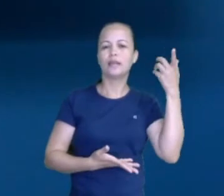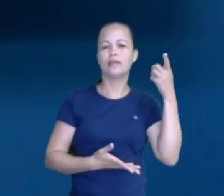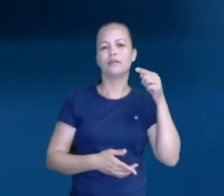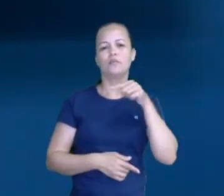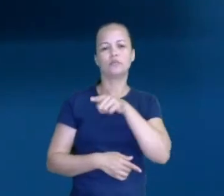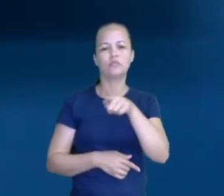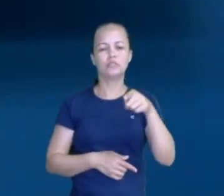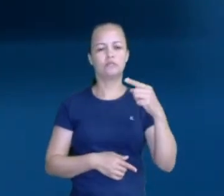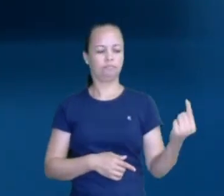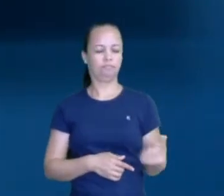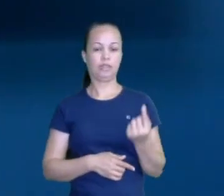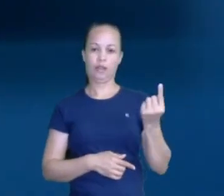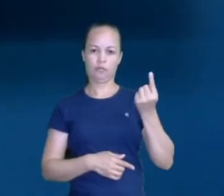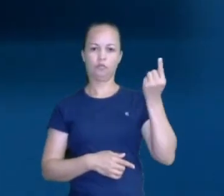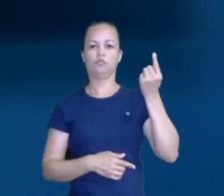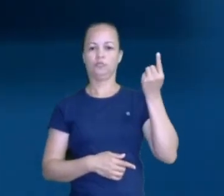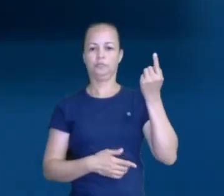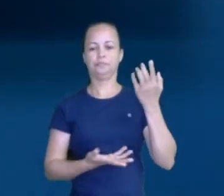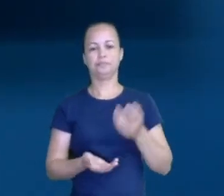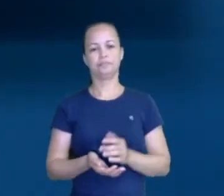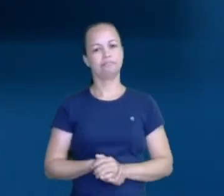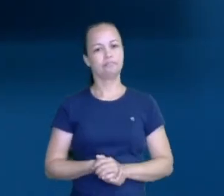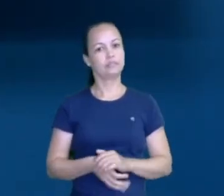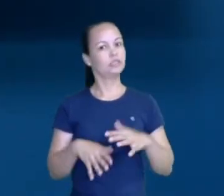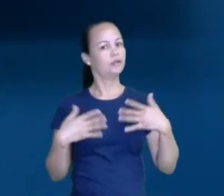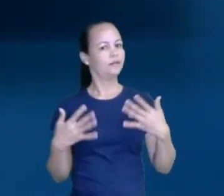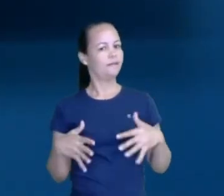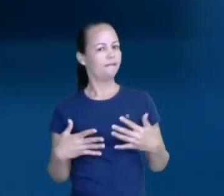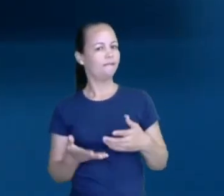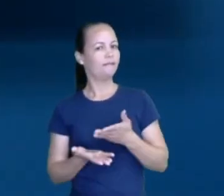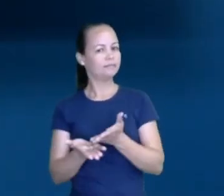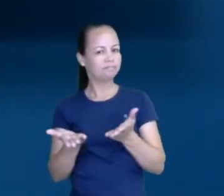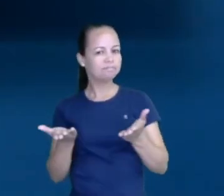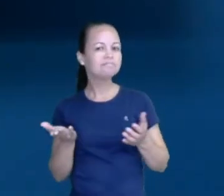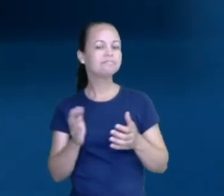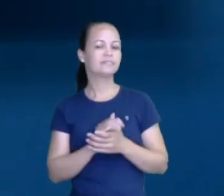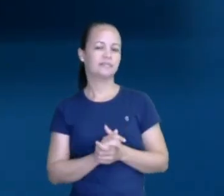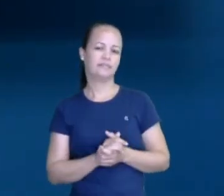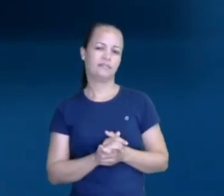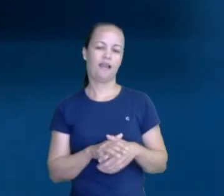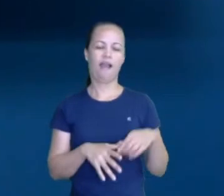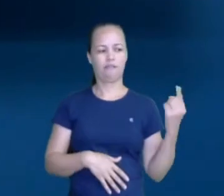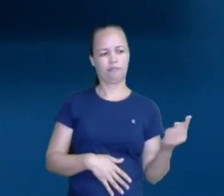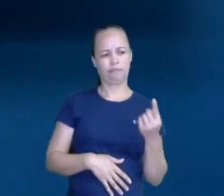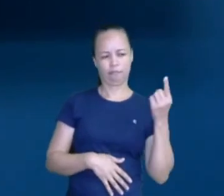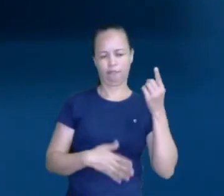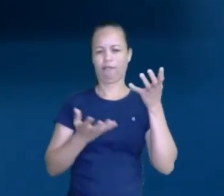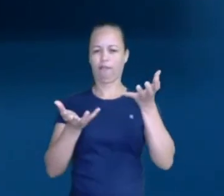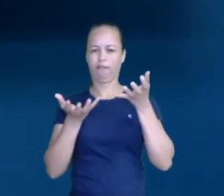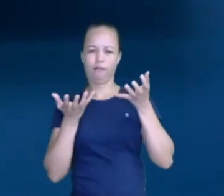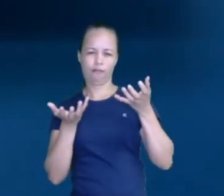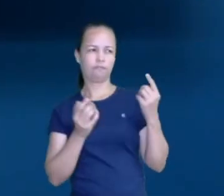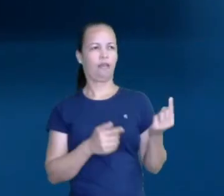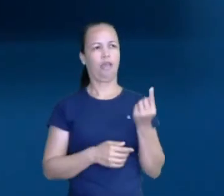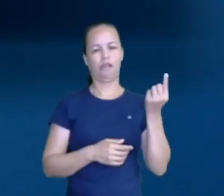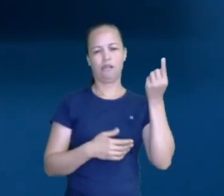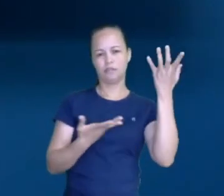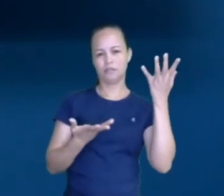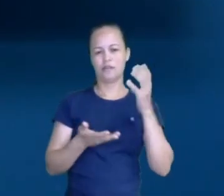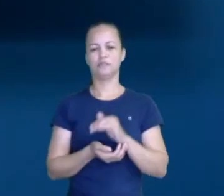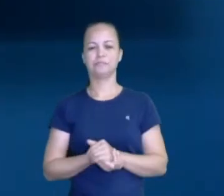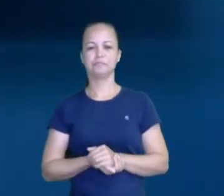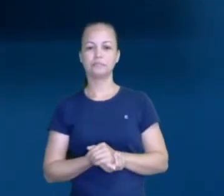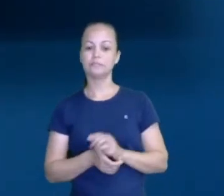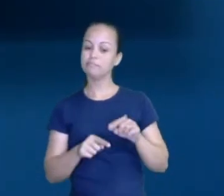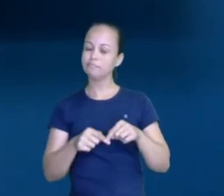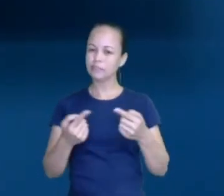fase adulta. Porque aí, meus amados, você fica dizendo, eu quero crescer para fazer isso e aquilo. Mas